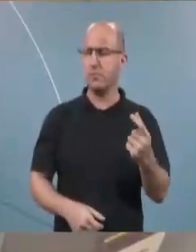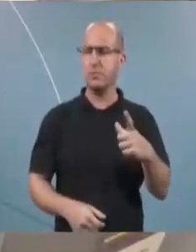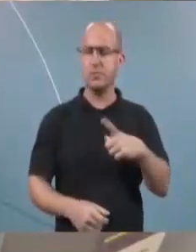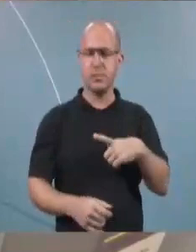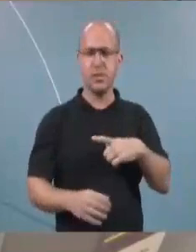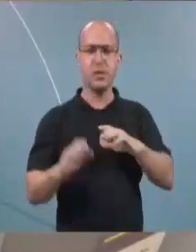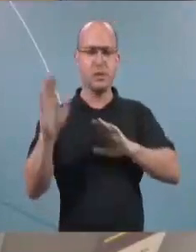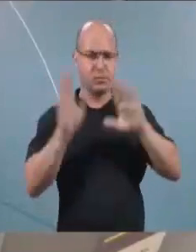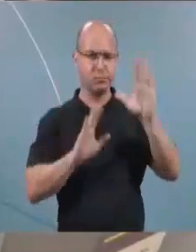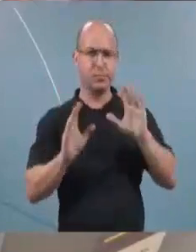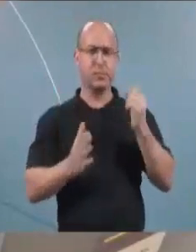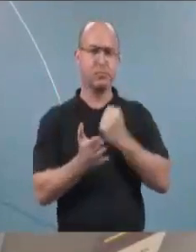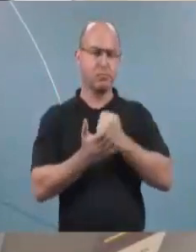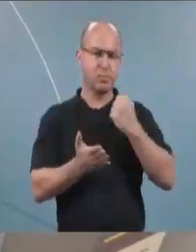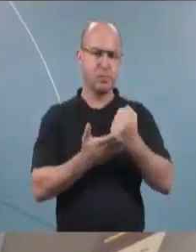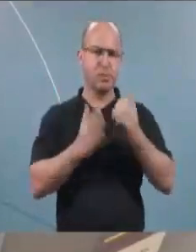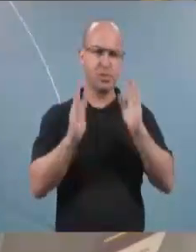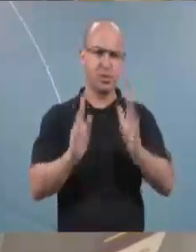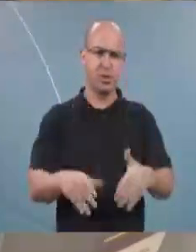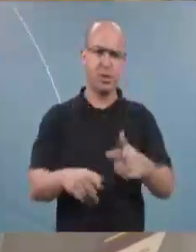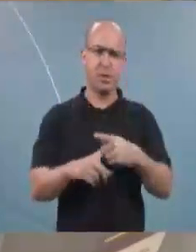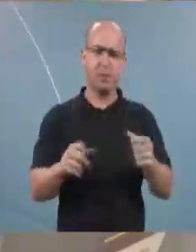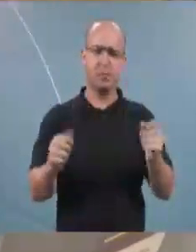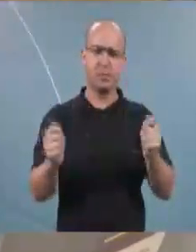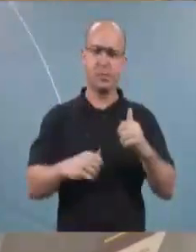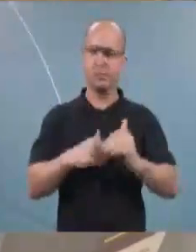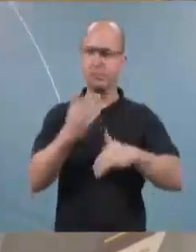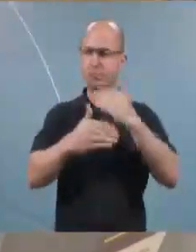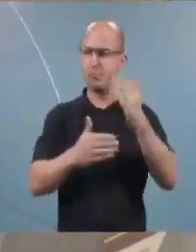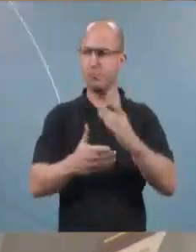estão licitadas contratadas mas precisam